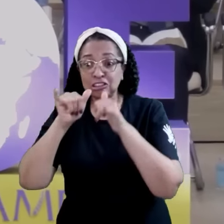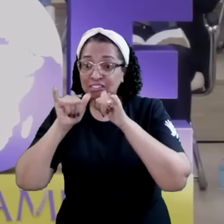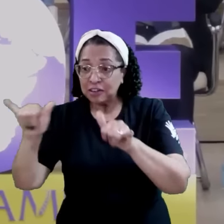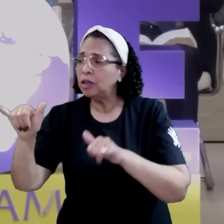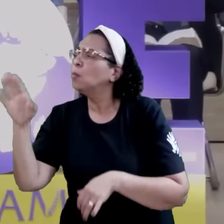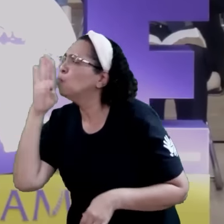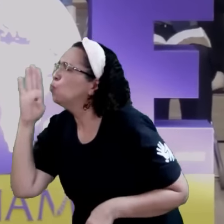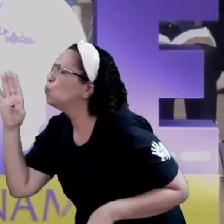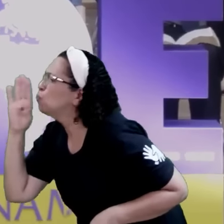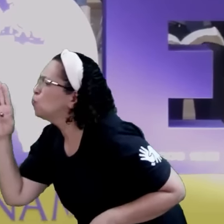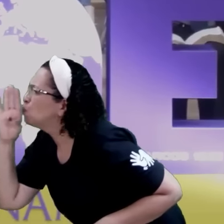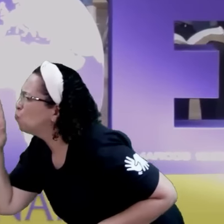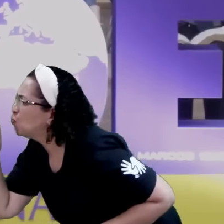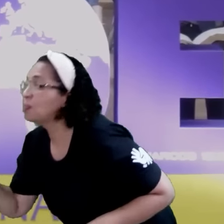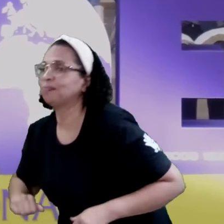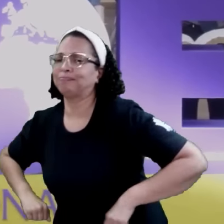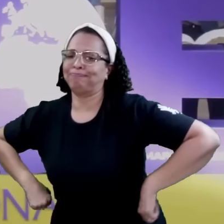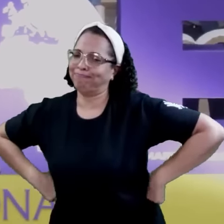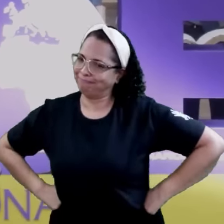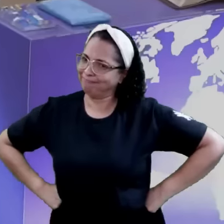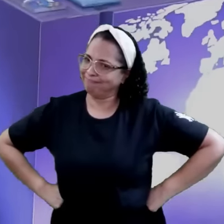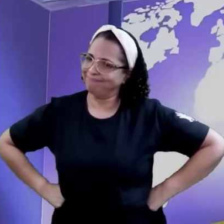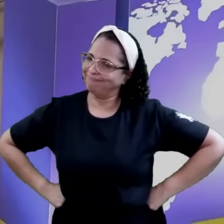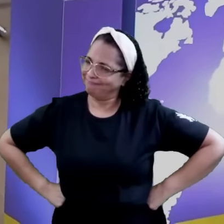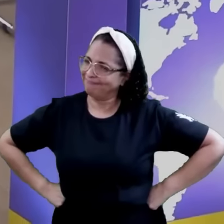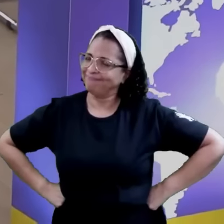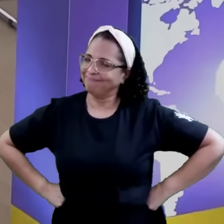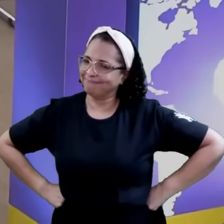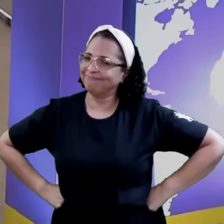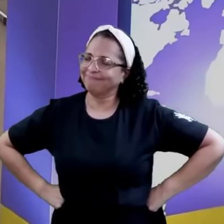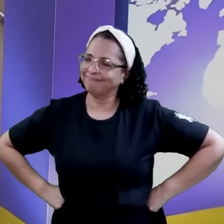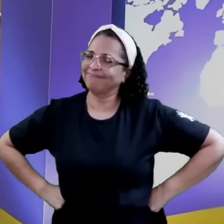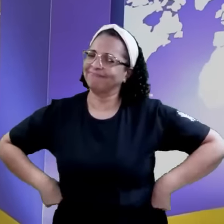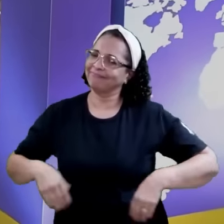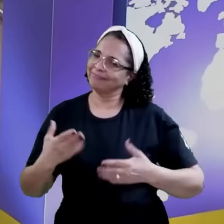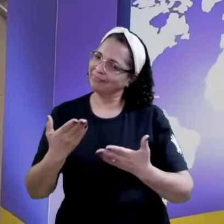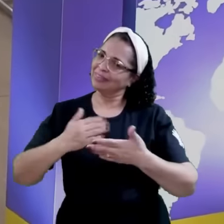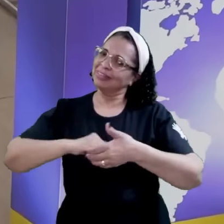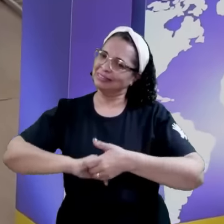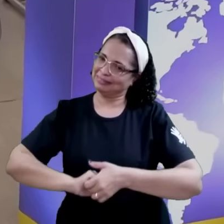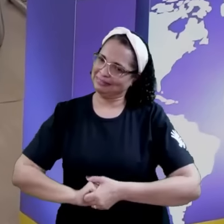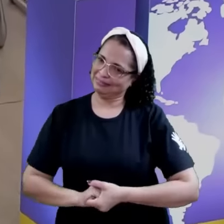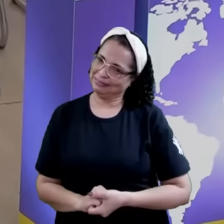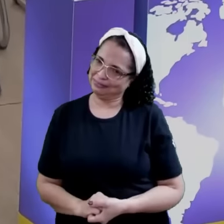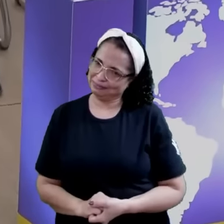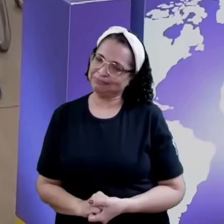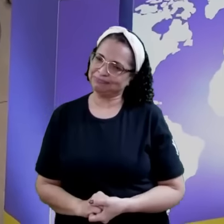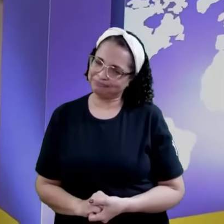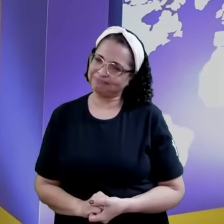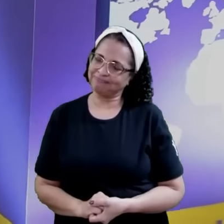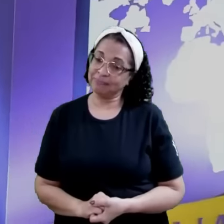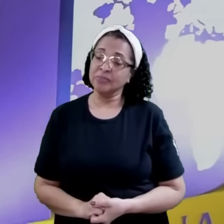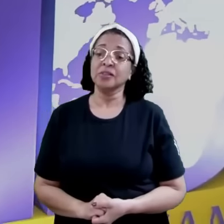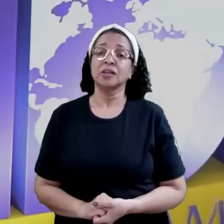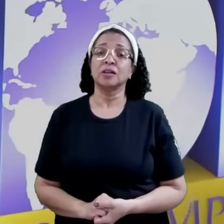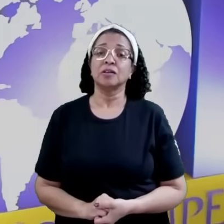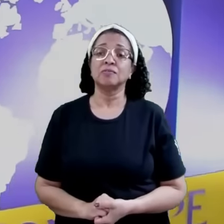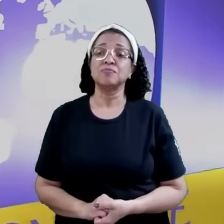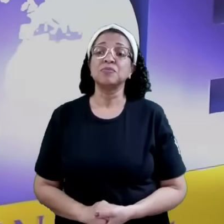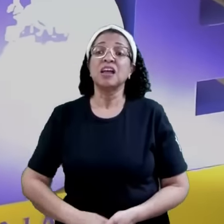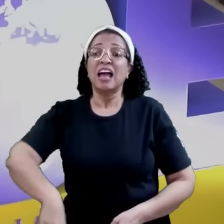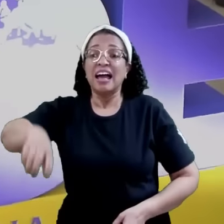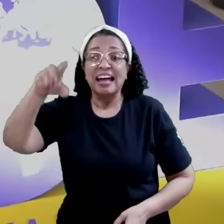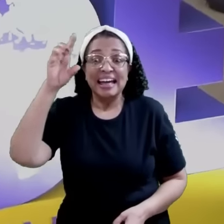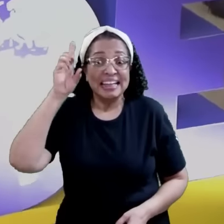bom ibo eu profetizo de olhos abertos debaixo da autoridade desta palavra Deus vai